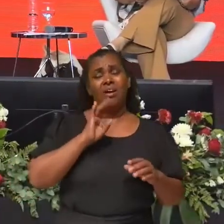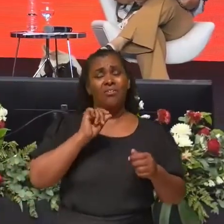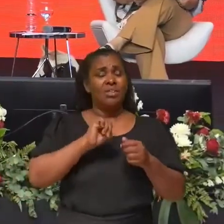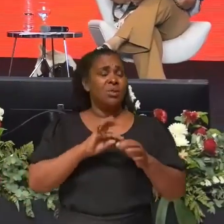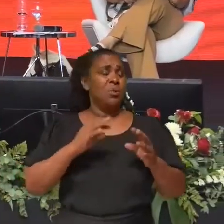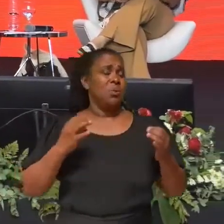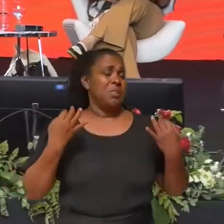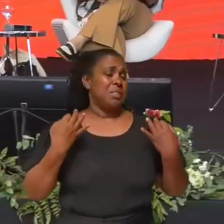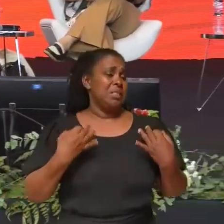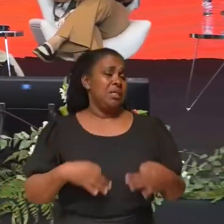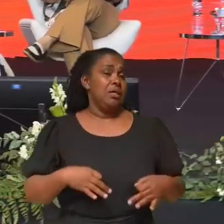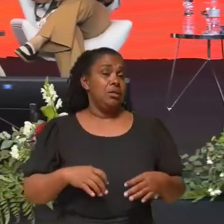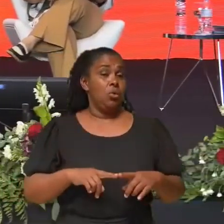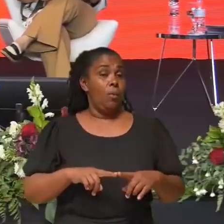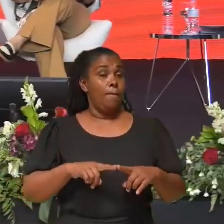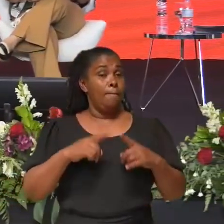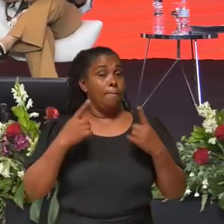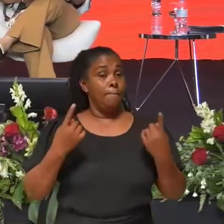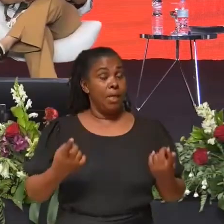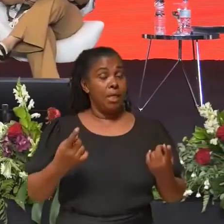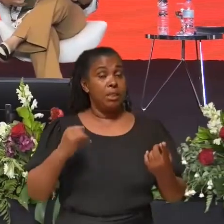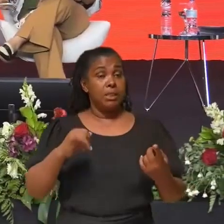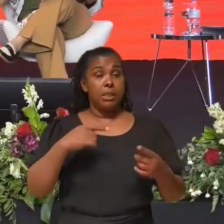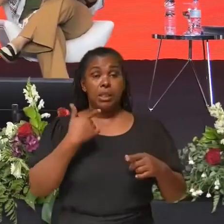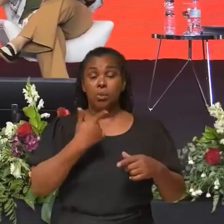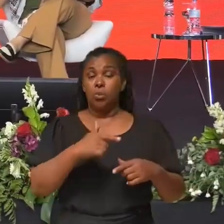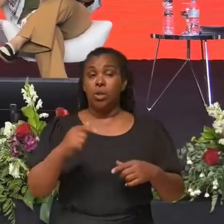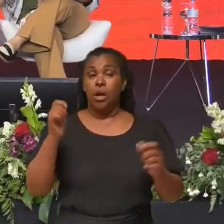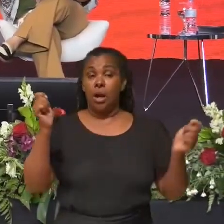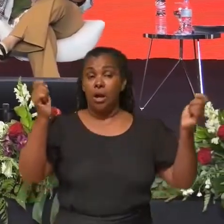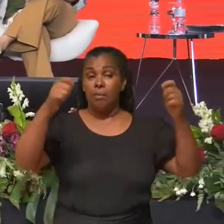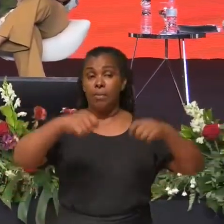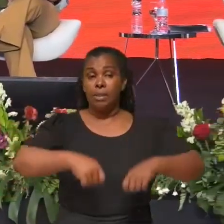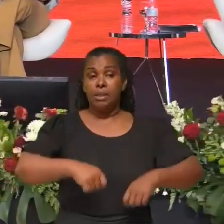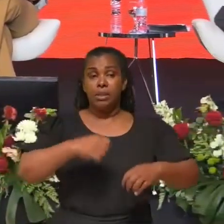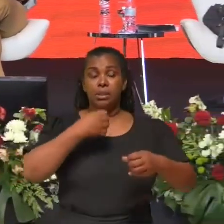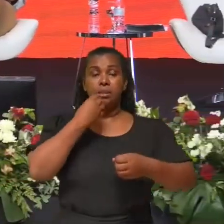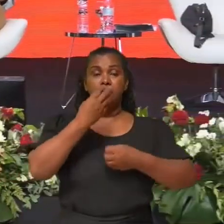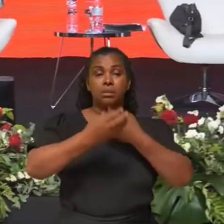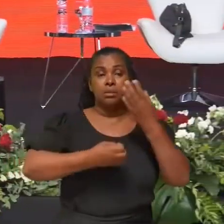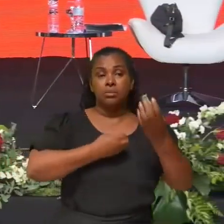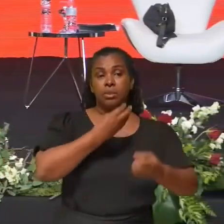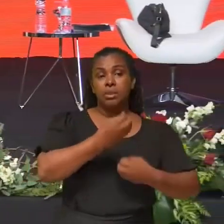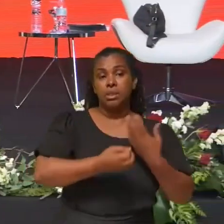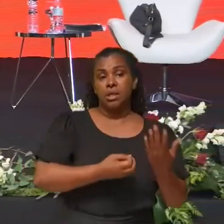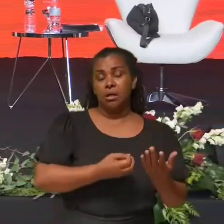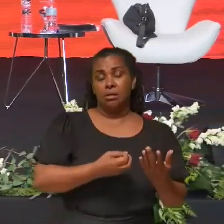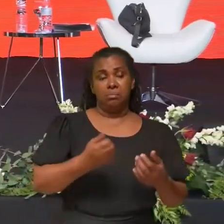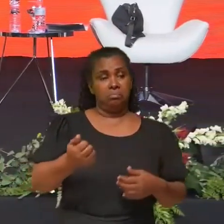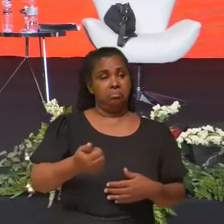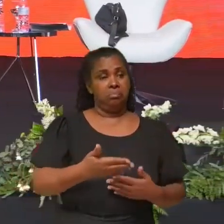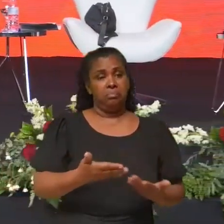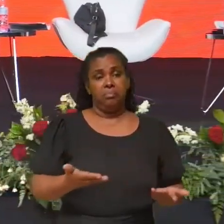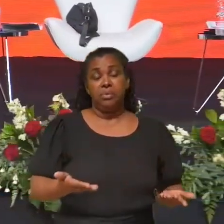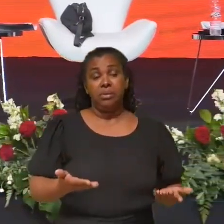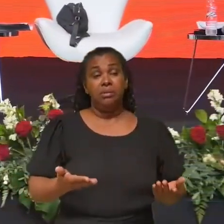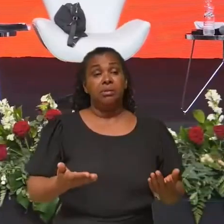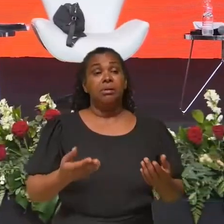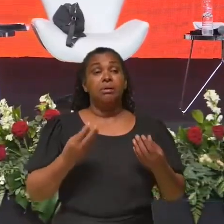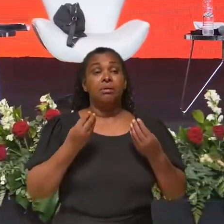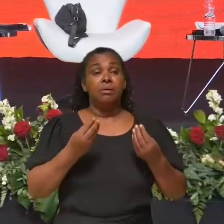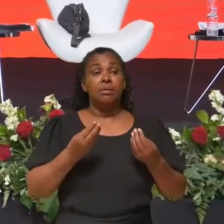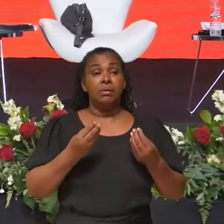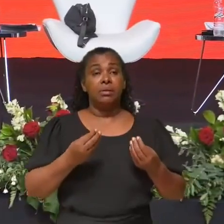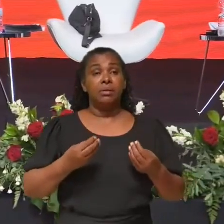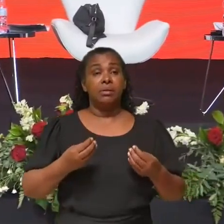Mas, se eu não tenho a capacidade de expressar, não vai valer nada. Não adianta eu tirar milhões da miséria se